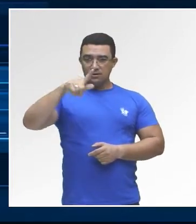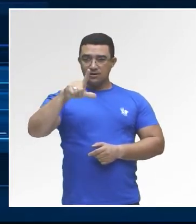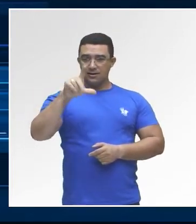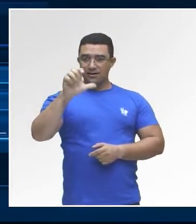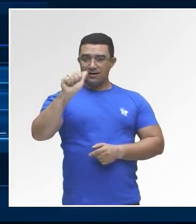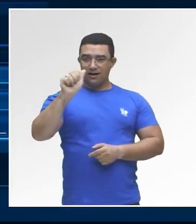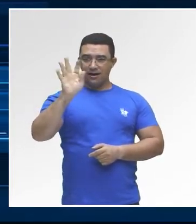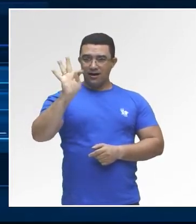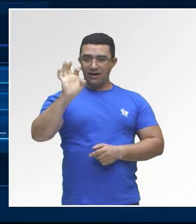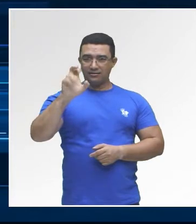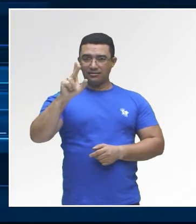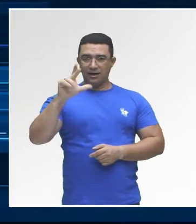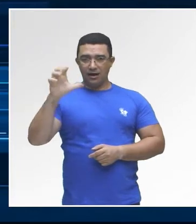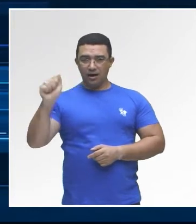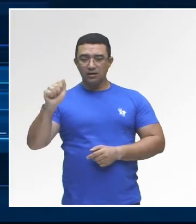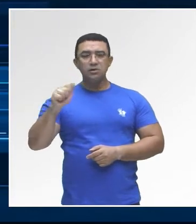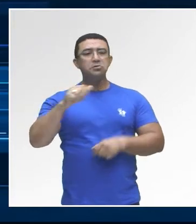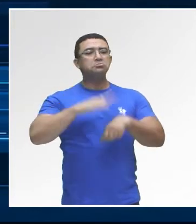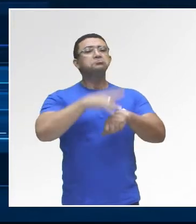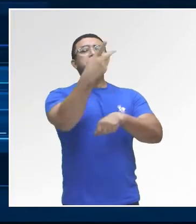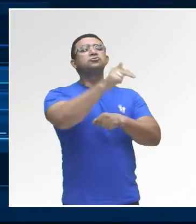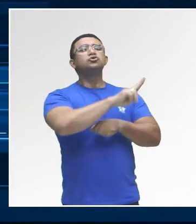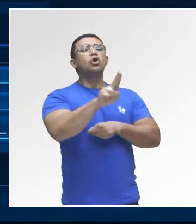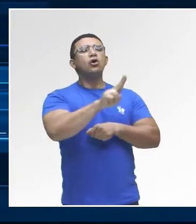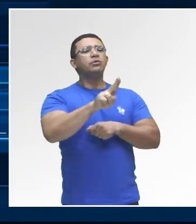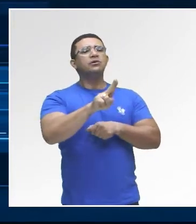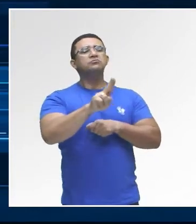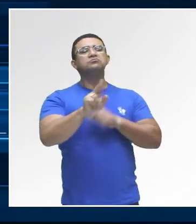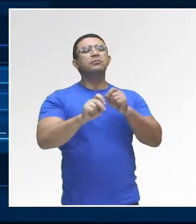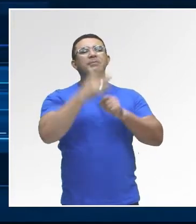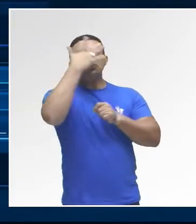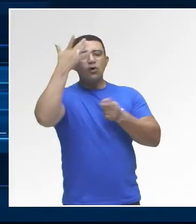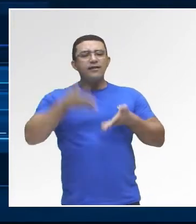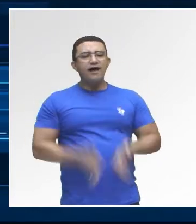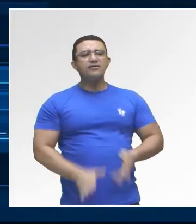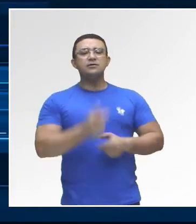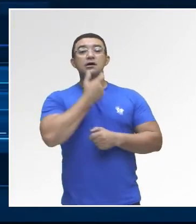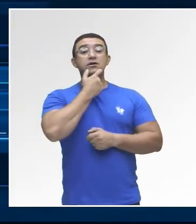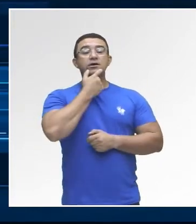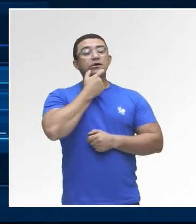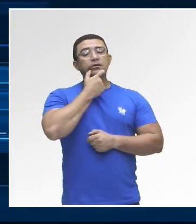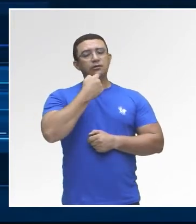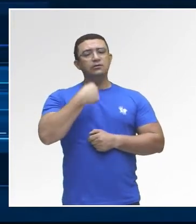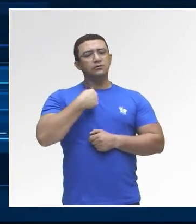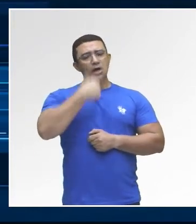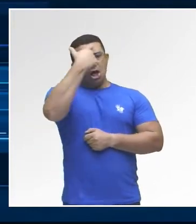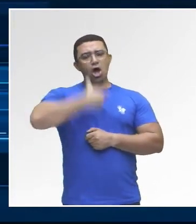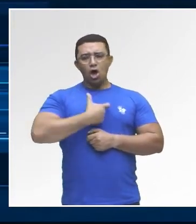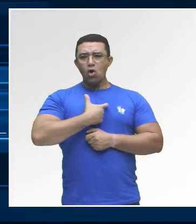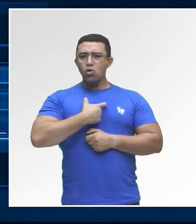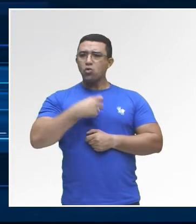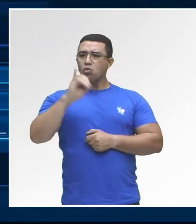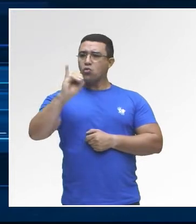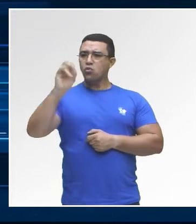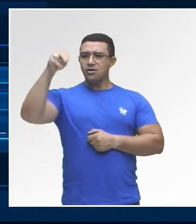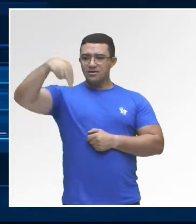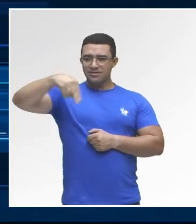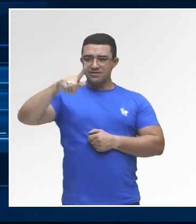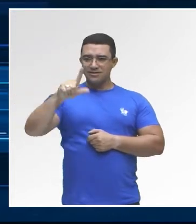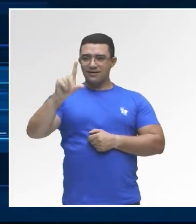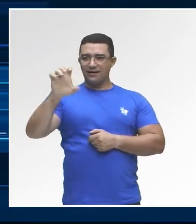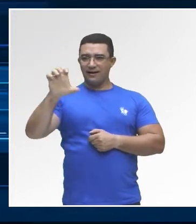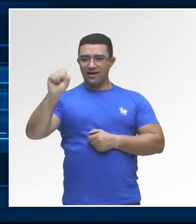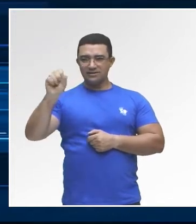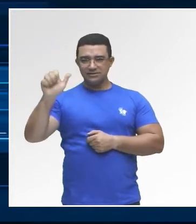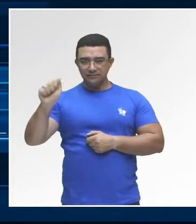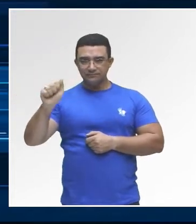What's your nationality? Qual é a sua nacionalidade? Então, ela respondeu, I'm English. Continuando,